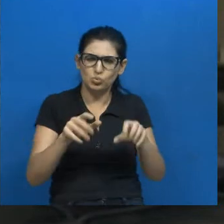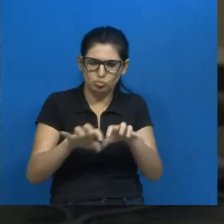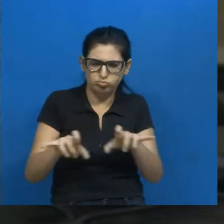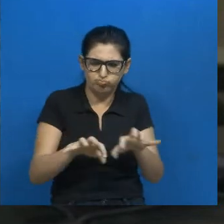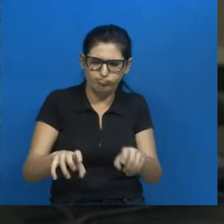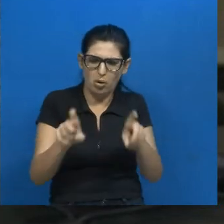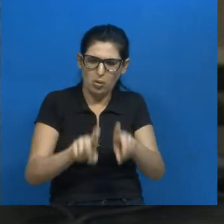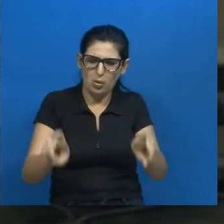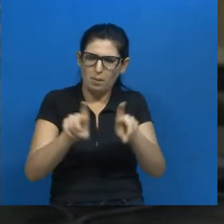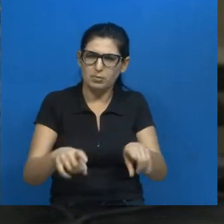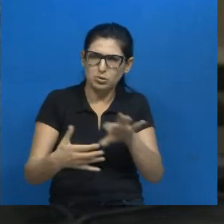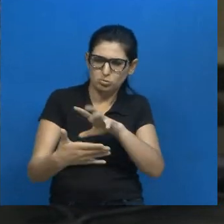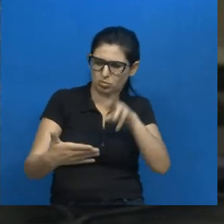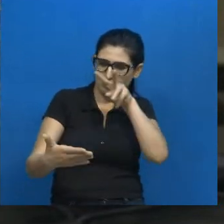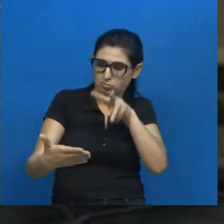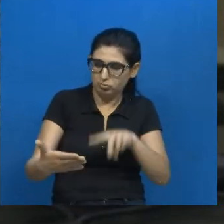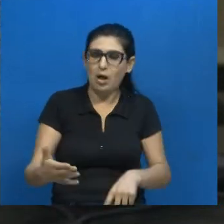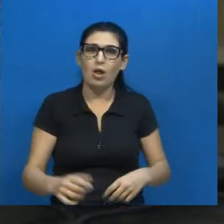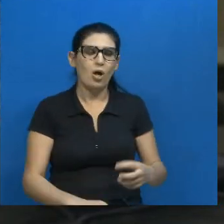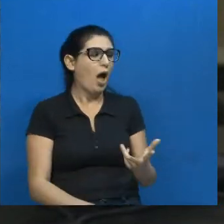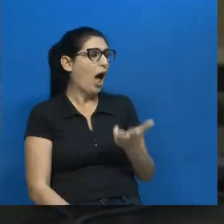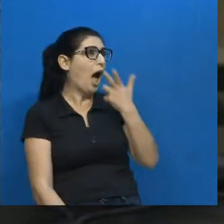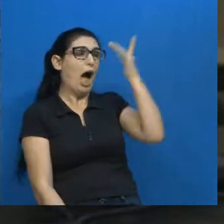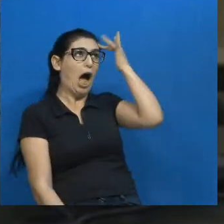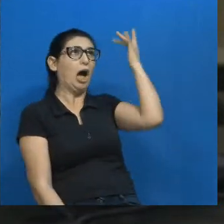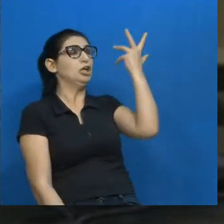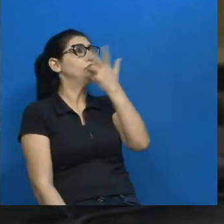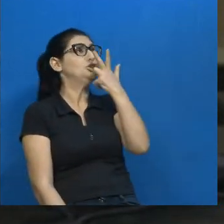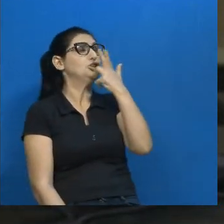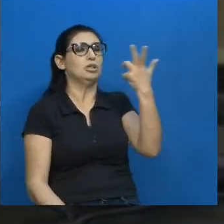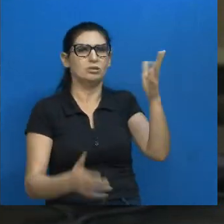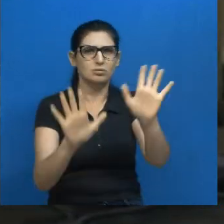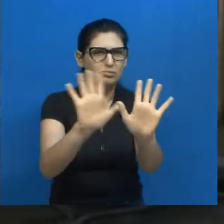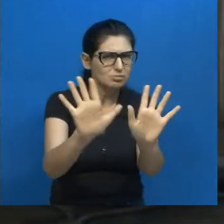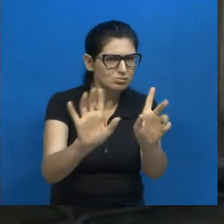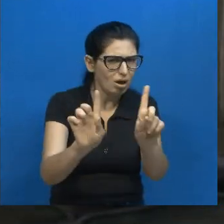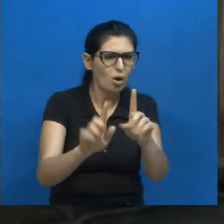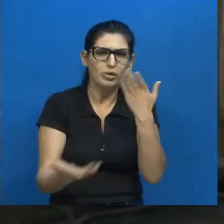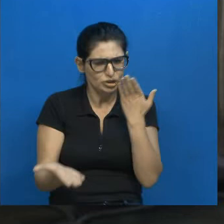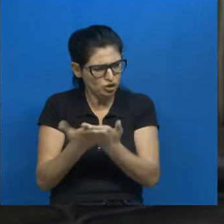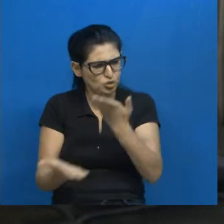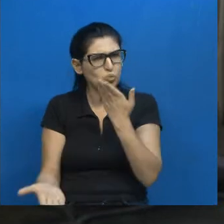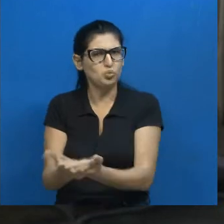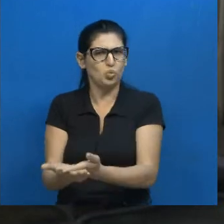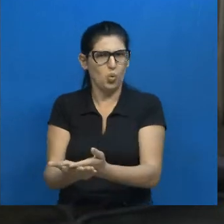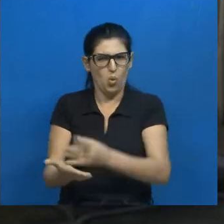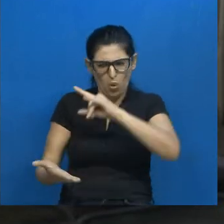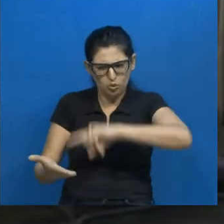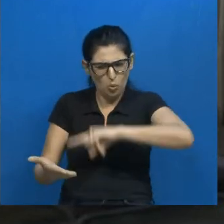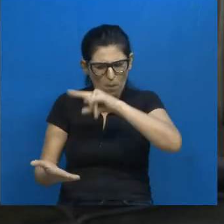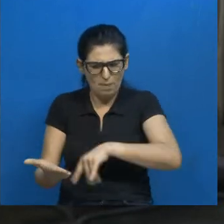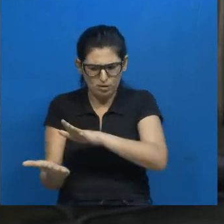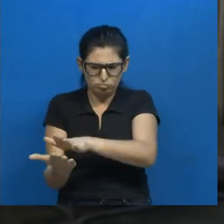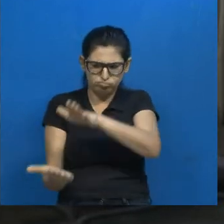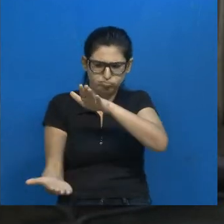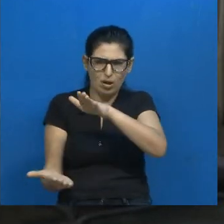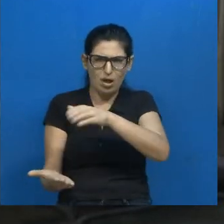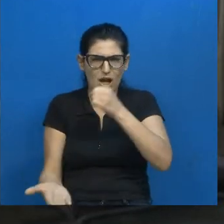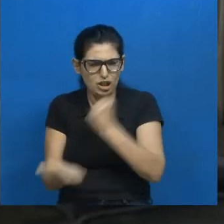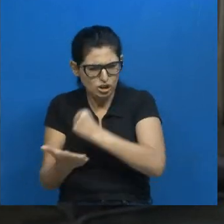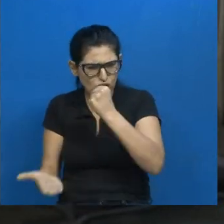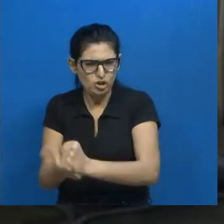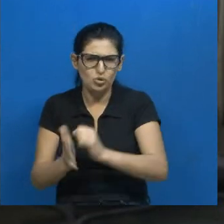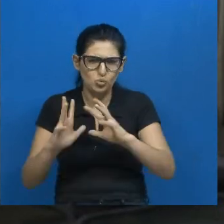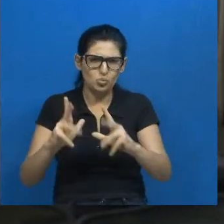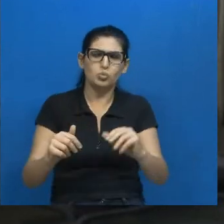exemplo, de forma hipotética com achismo. Na verdade, você tem um dado que determina claramente, e tem um registro, toda pessoa